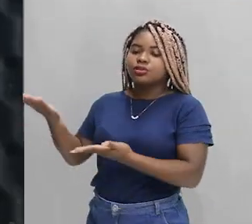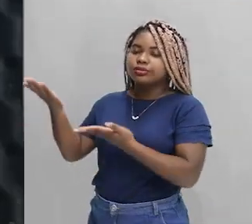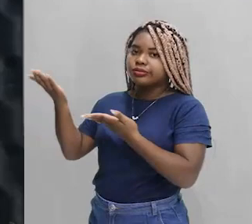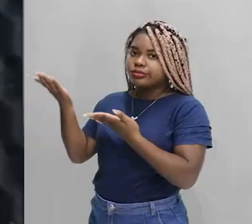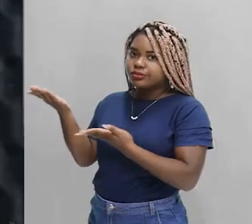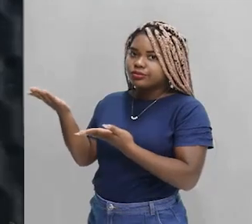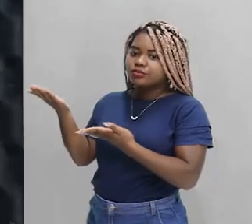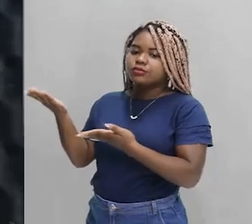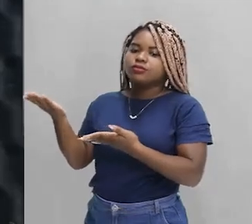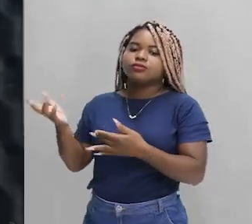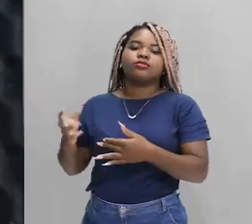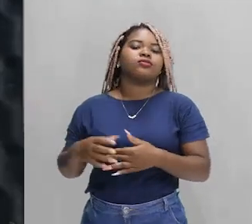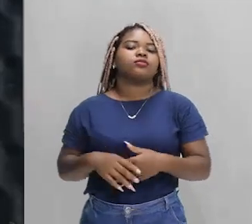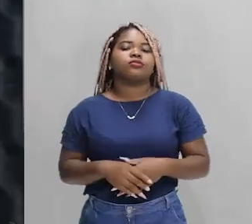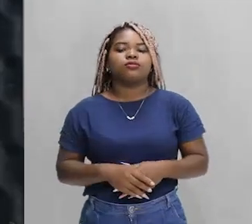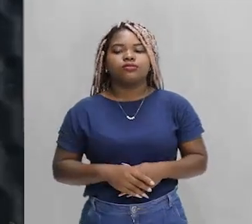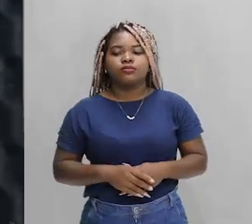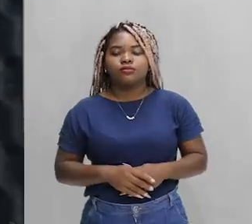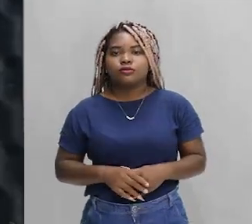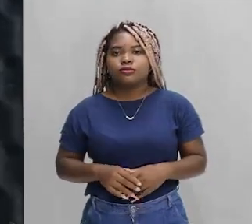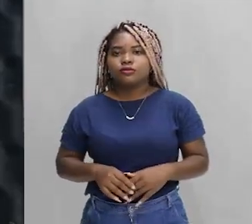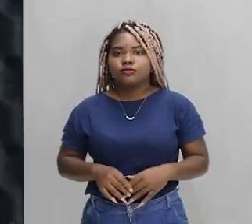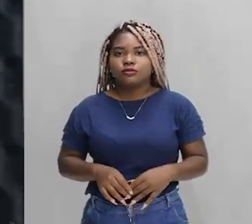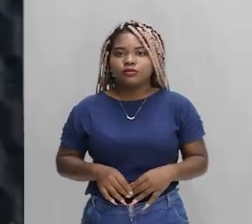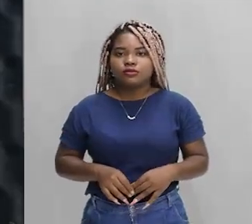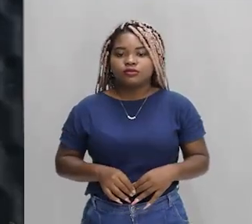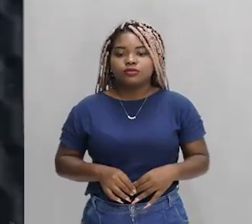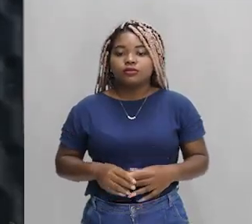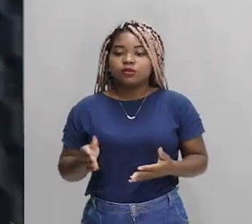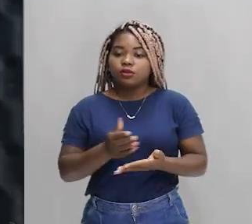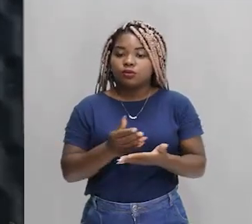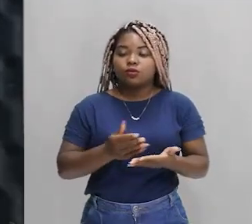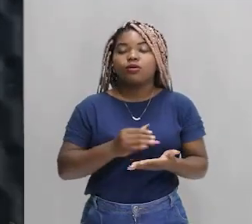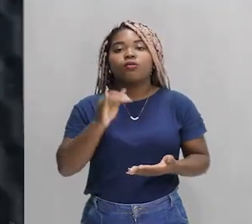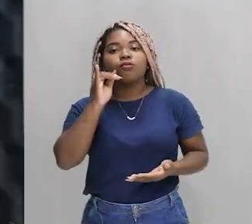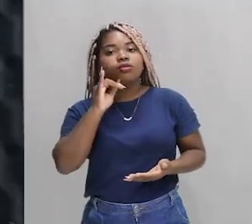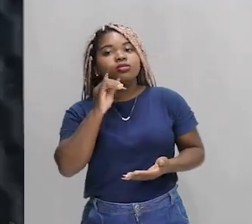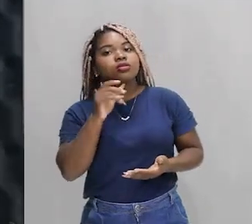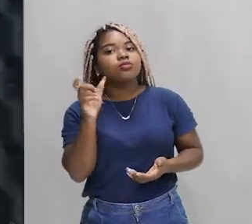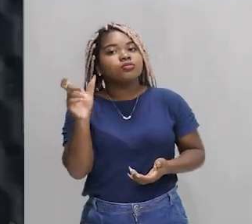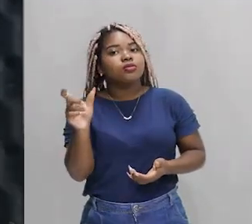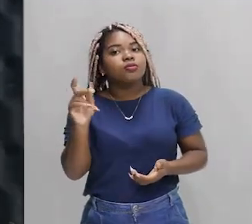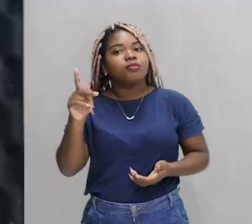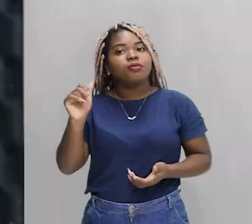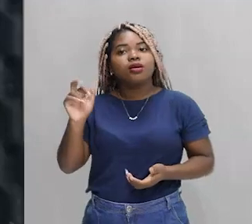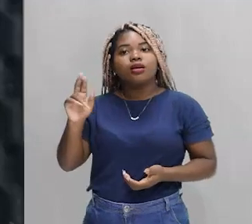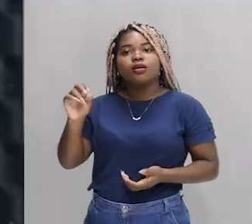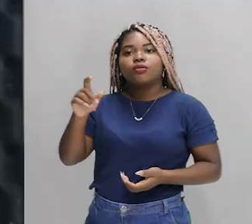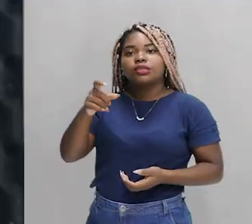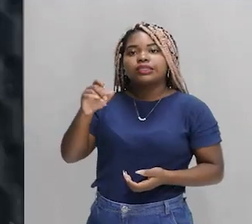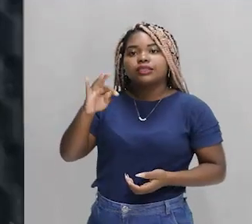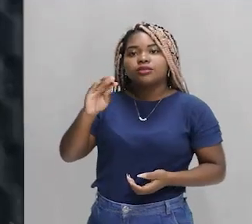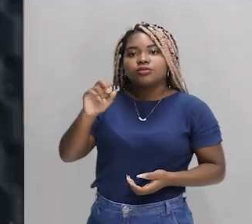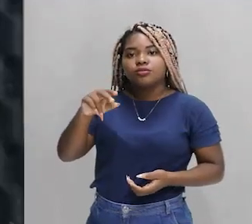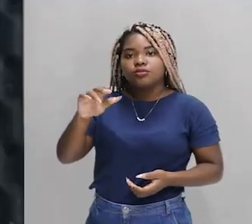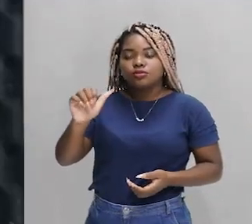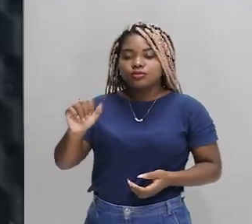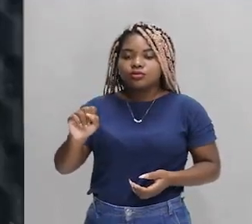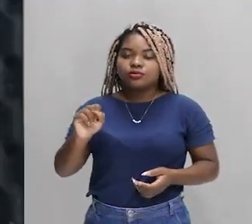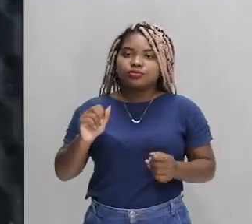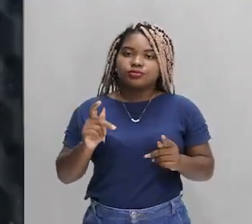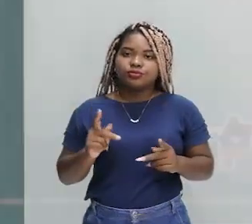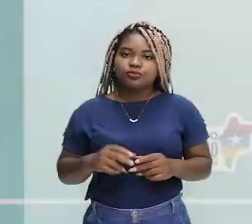pneumotórax, pólen, tônus, imã e órfão, né? São alguns exemplos de palavras paroxítonas, onde a sílaba tônica é